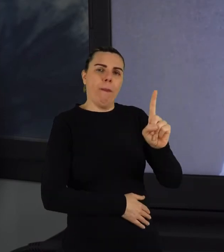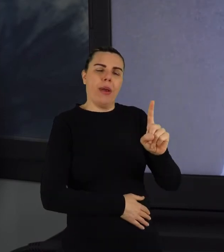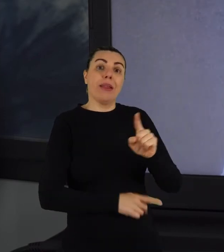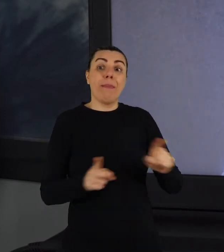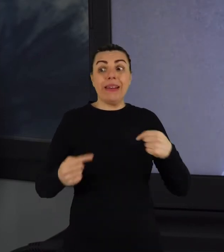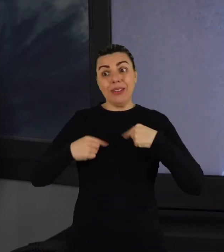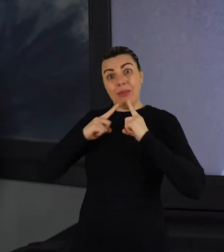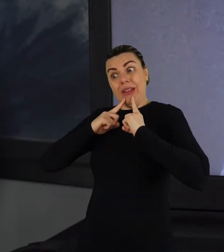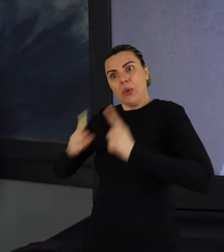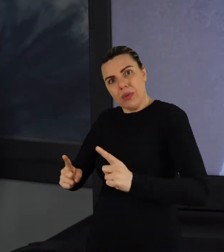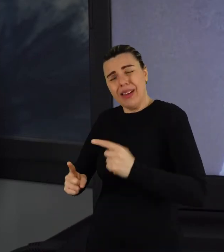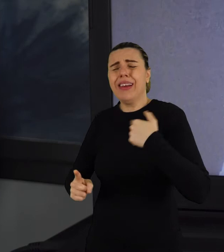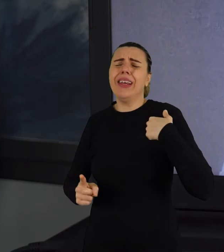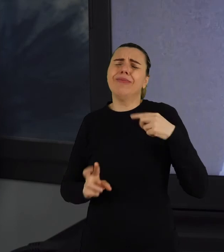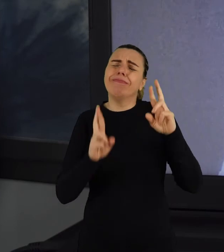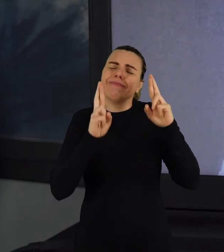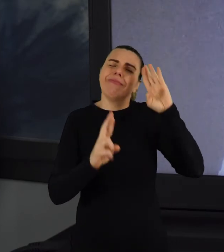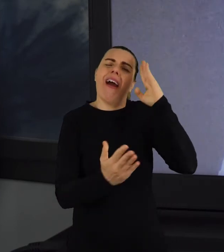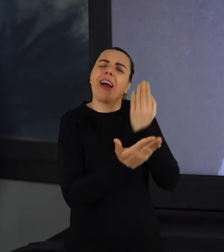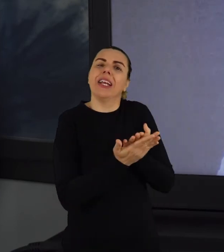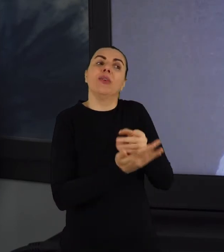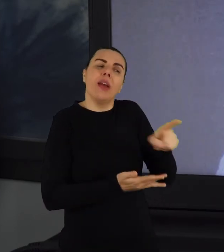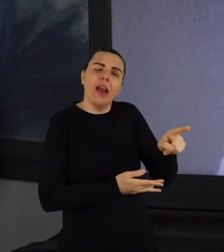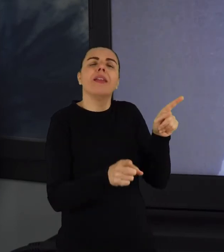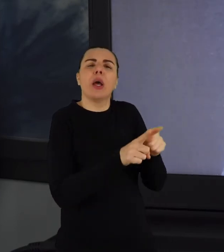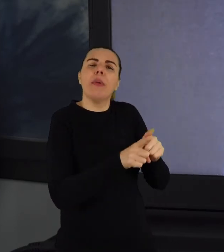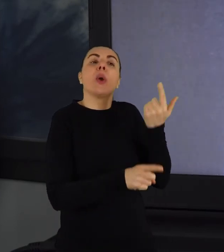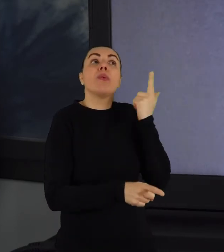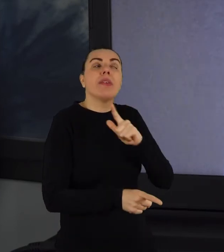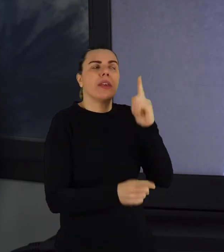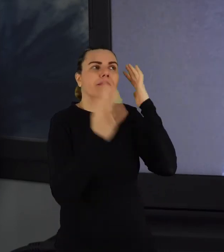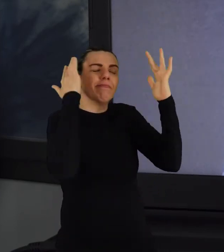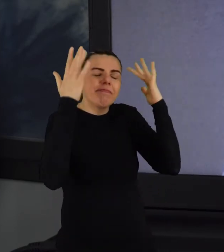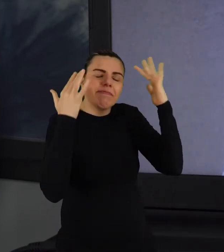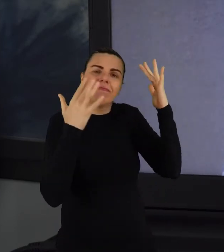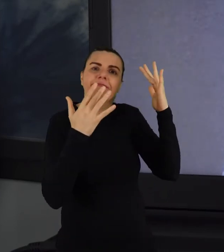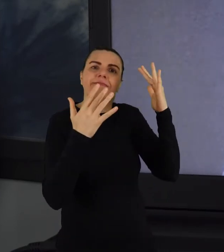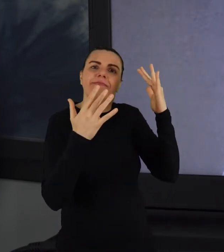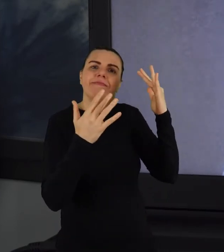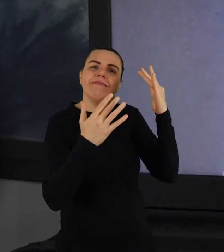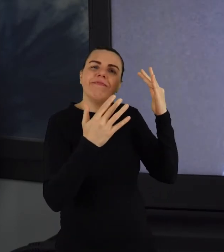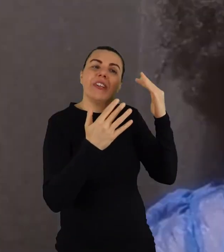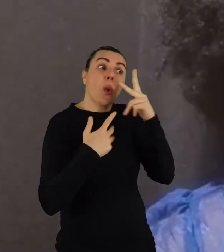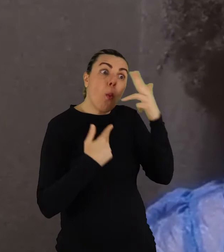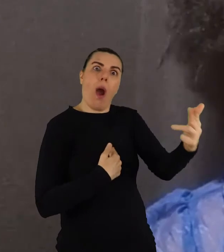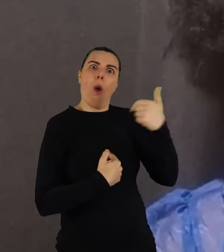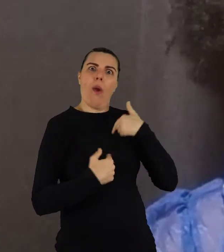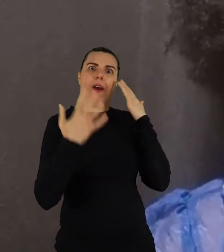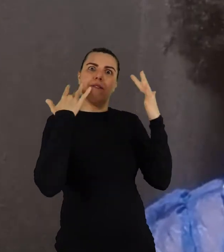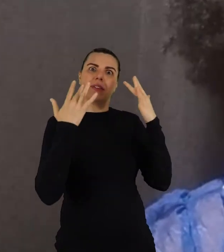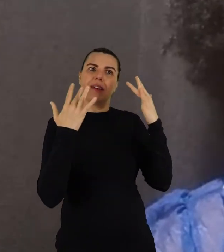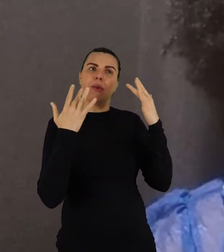ao denunciar o Jota, eu acredito que ele pôde fazer um processo de reflexão, assim como eu fiz. Eu